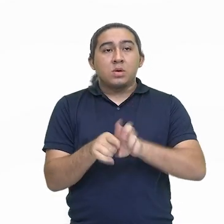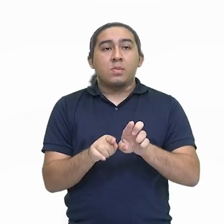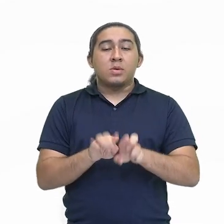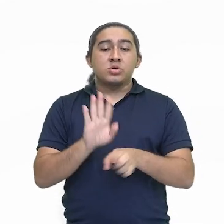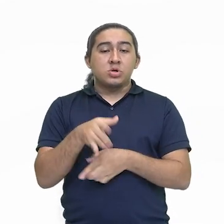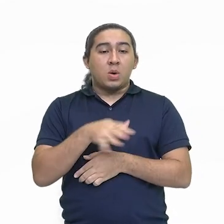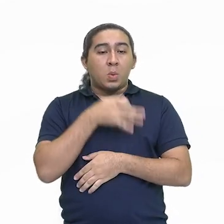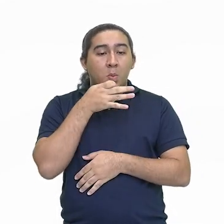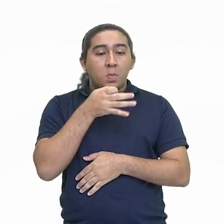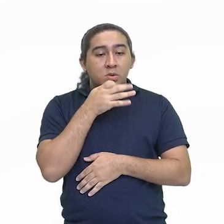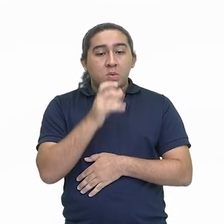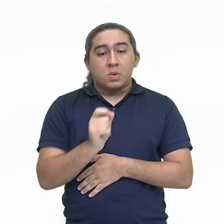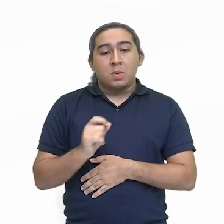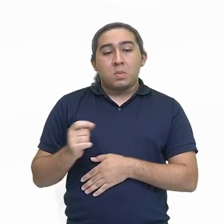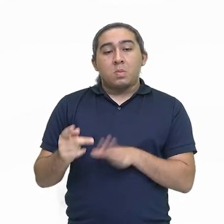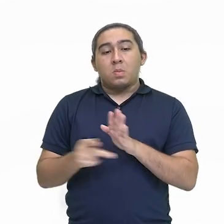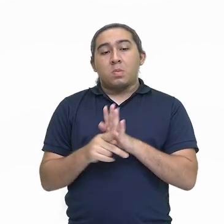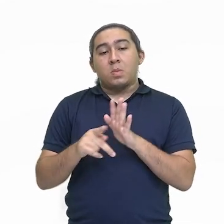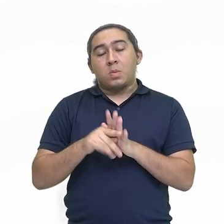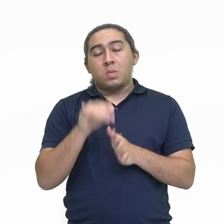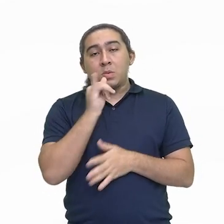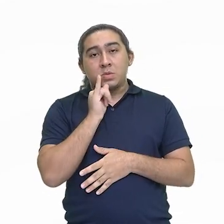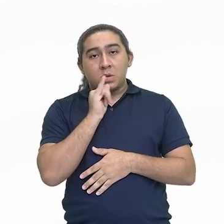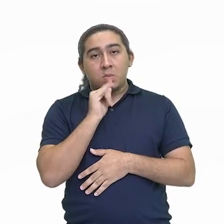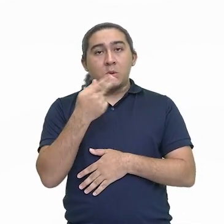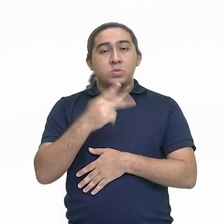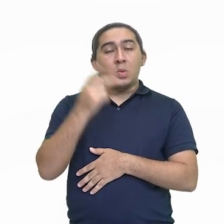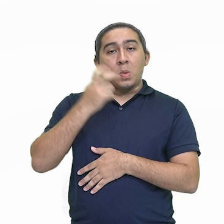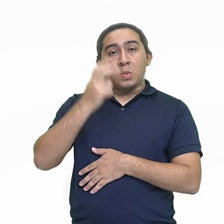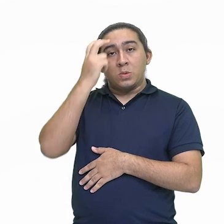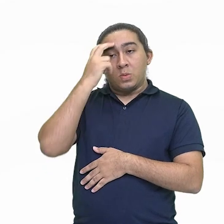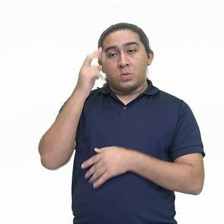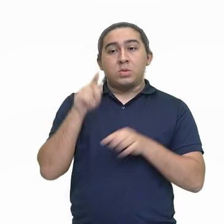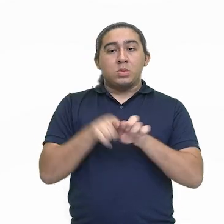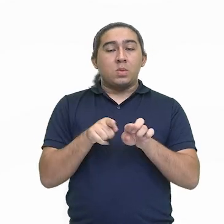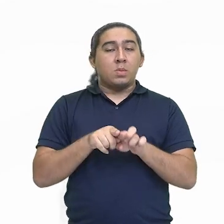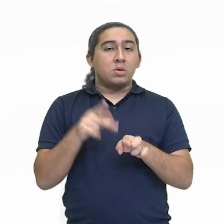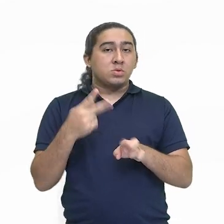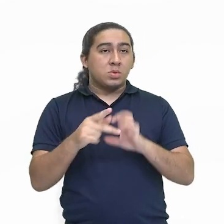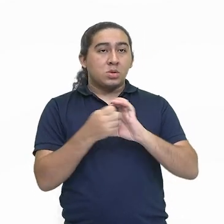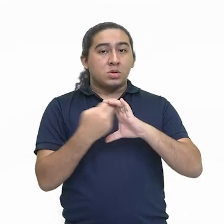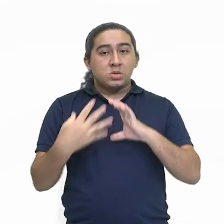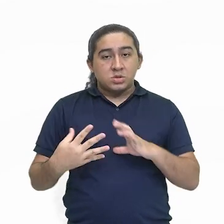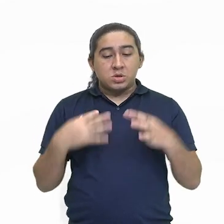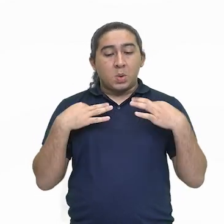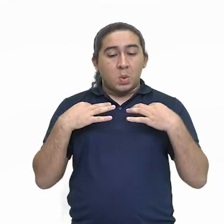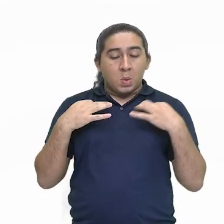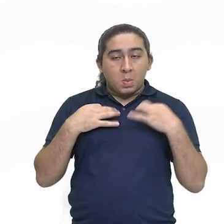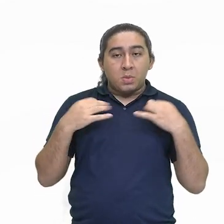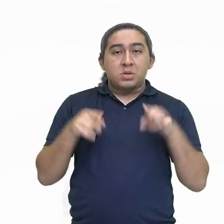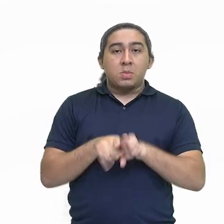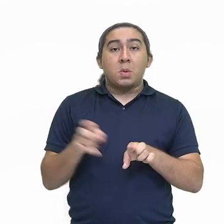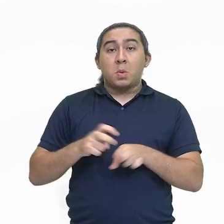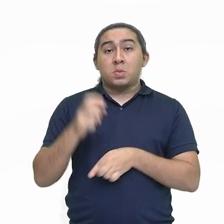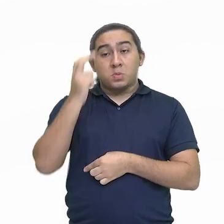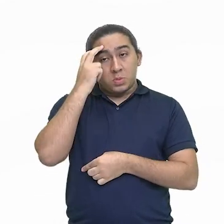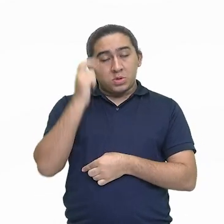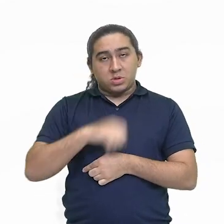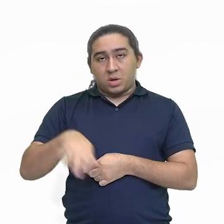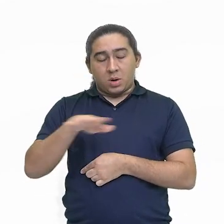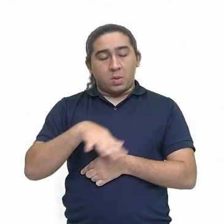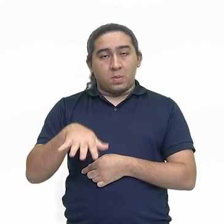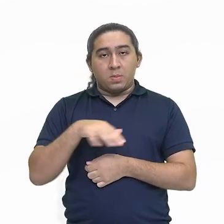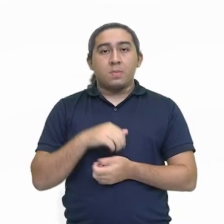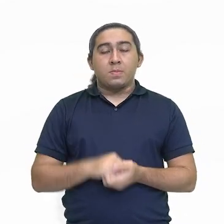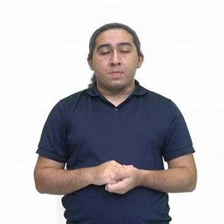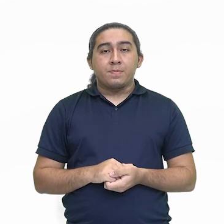você levar ali com você a sua cultura, o seu modo de viver, o seu modo de se vestir, a sua cultura de uma forma geral.